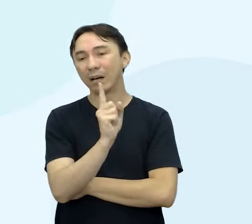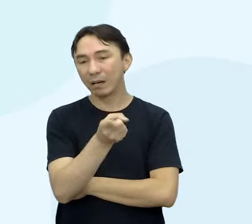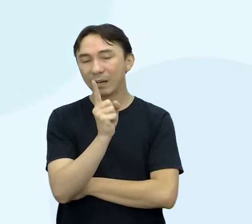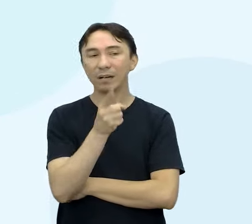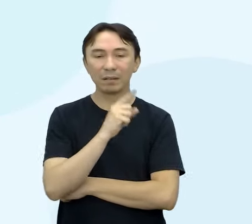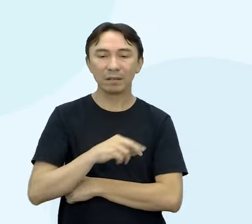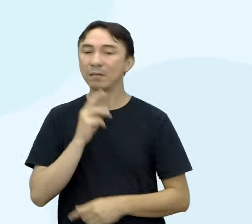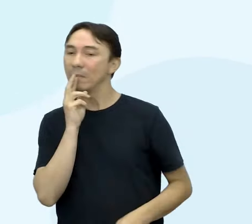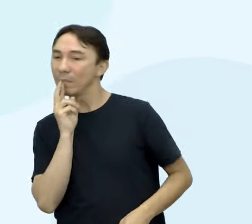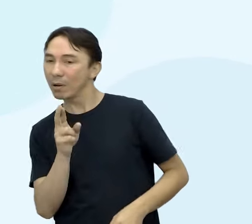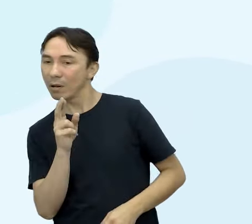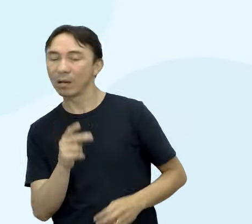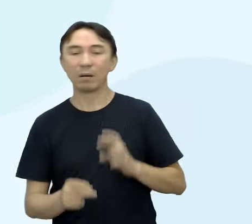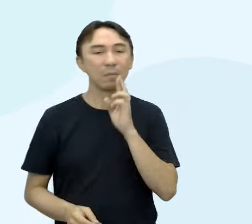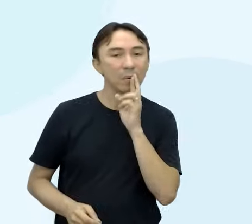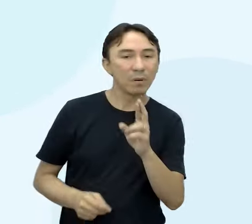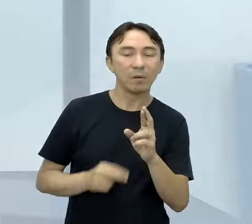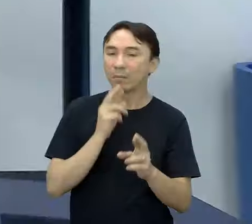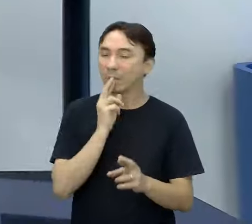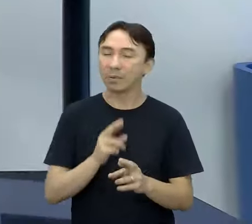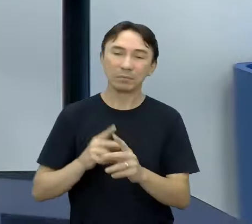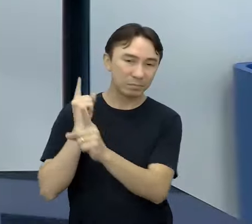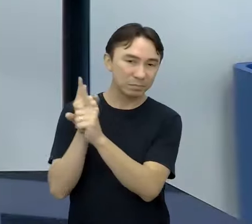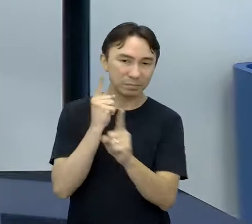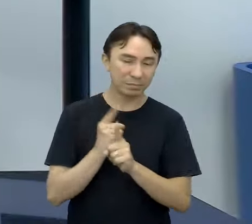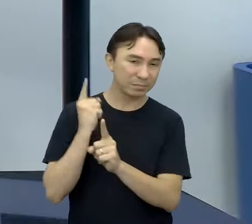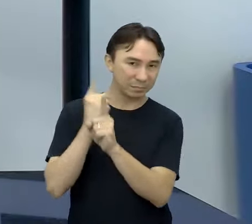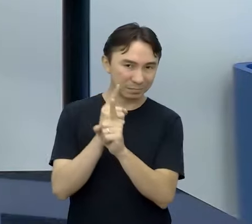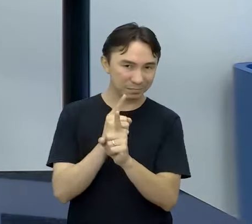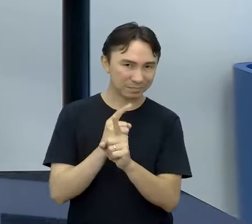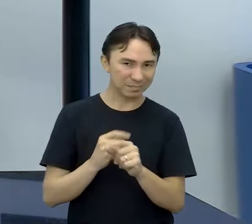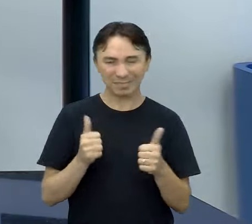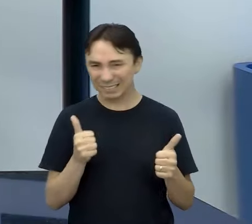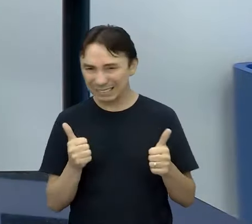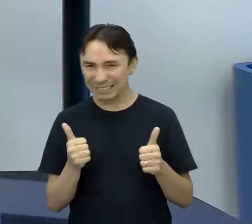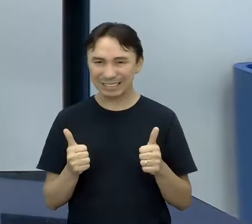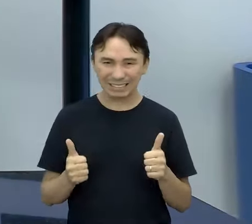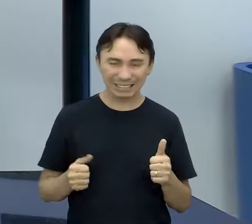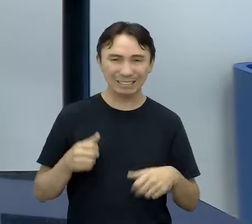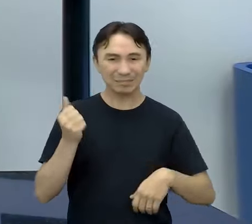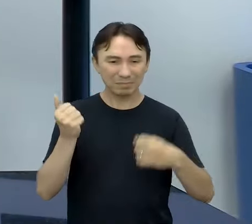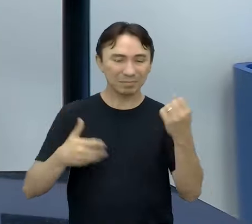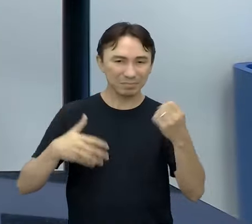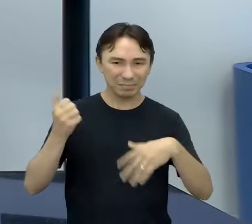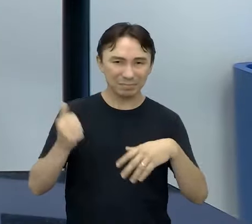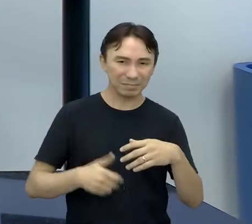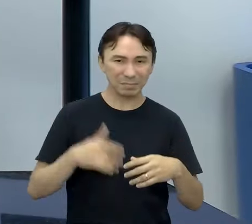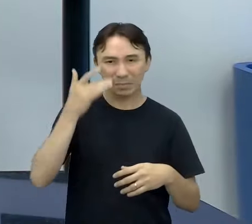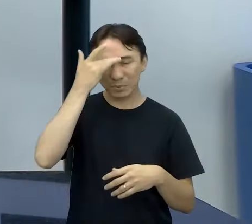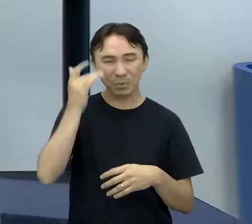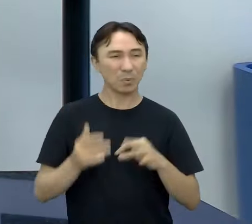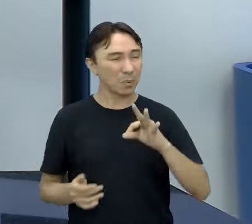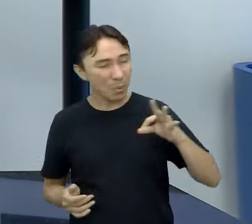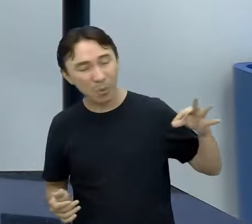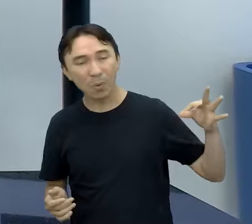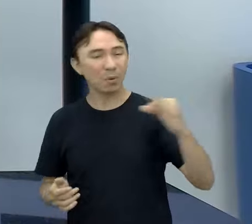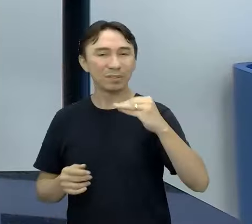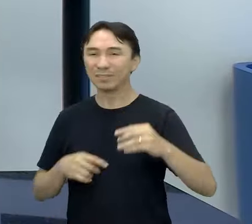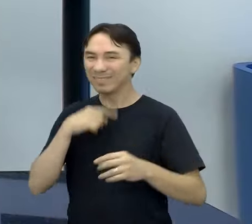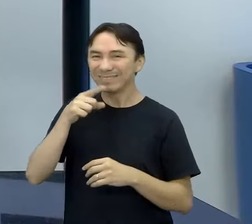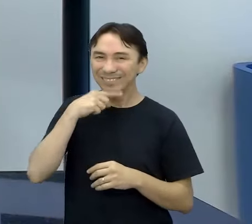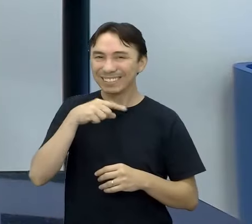e se você pegar uma população toda. Tudo bem até aqui? Deu pra entender que não dá pra fazer com todo mundo? Vai ter que pegar uma parte do todo?